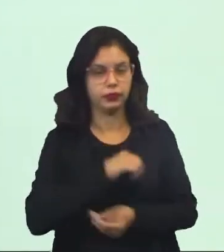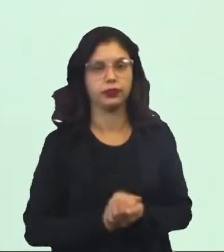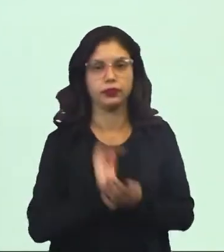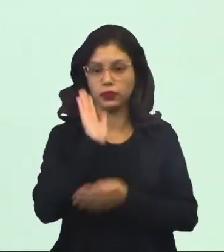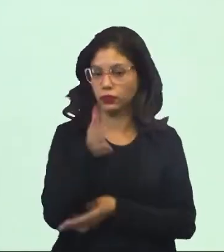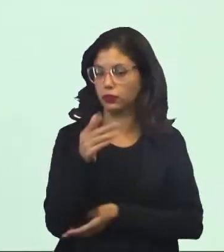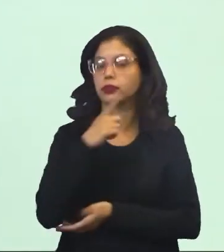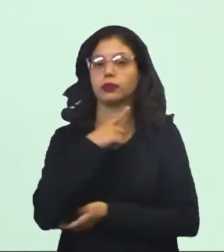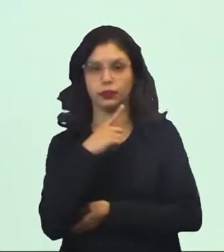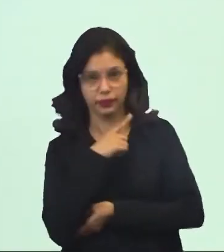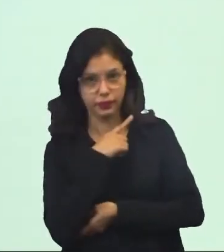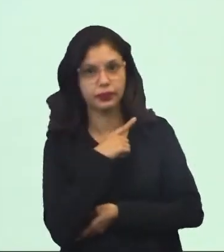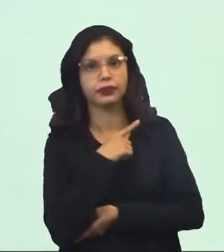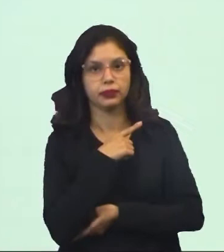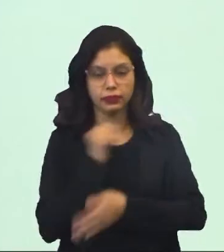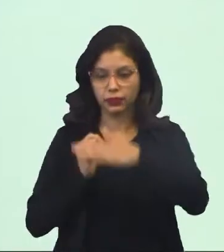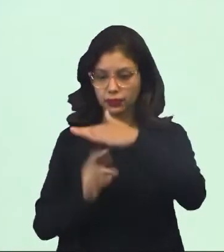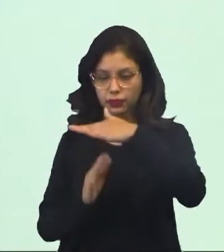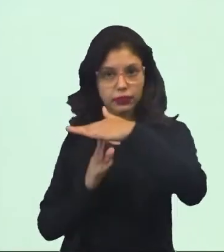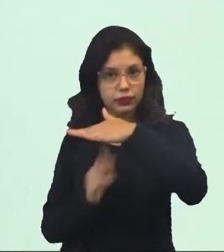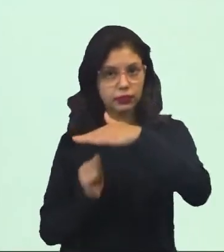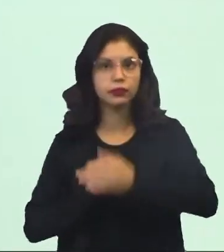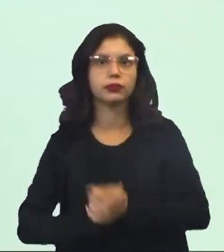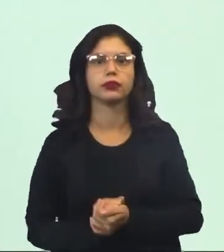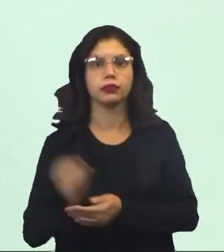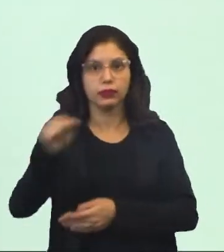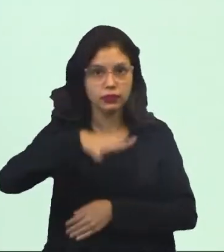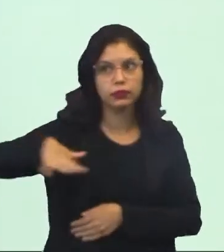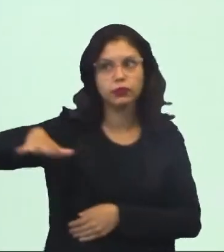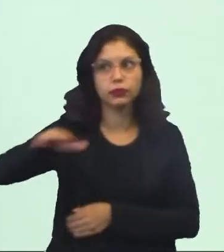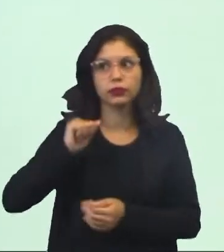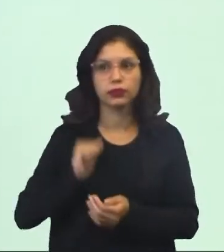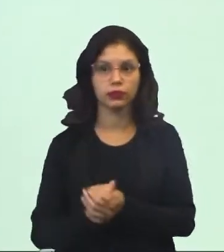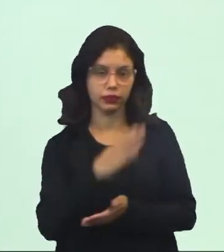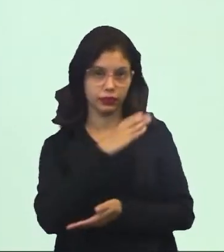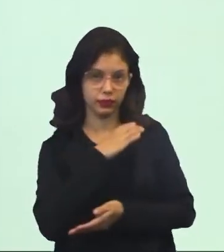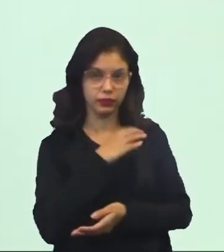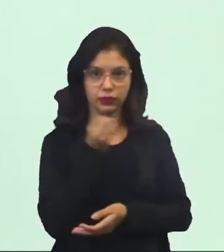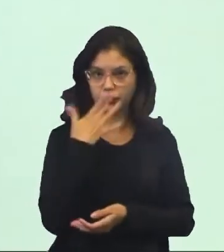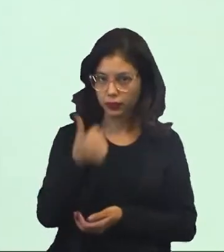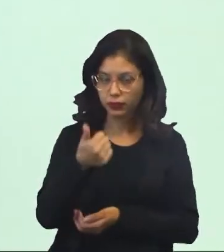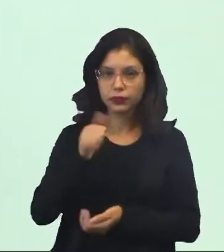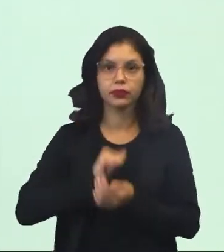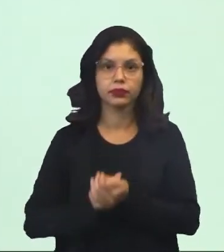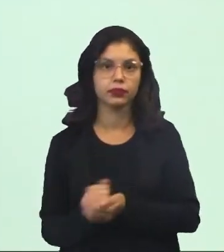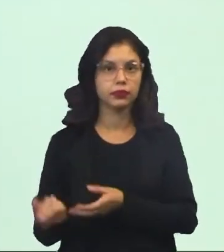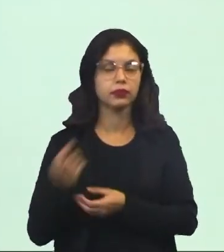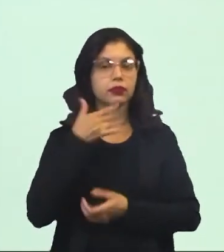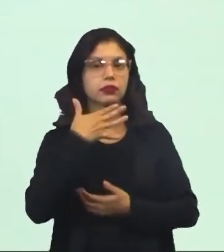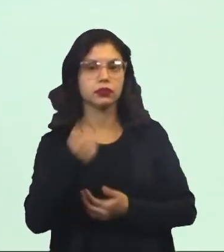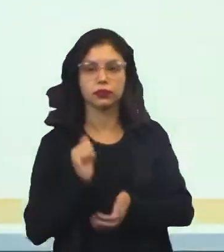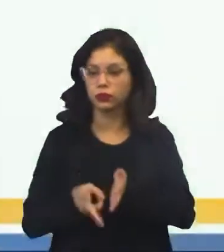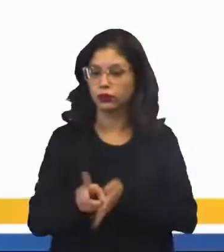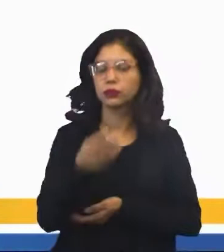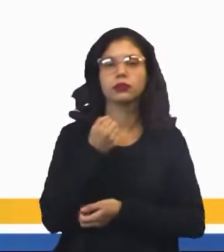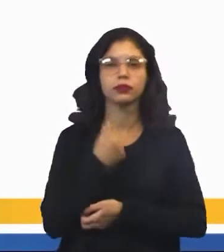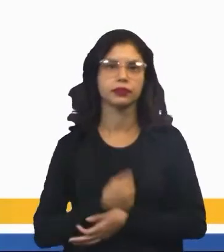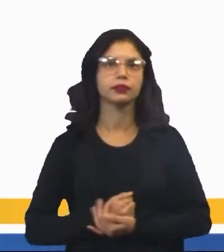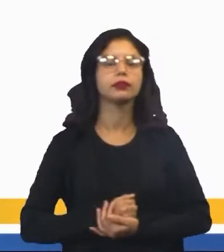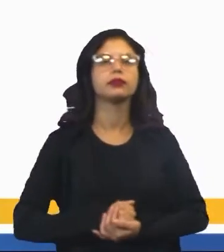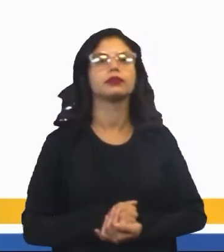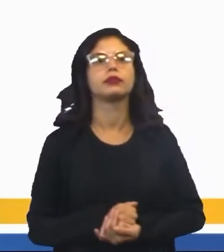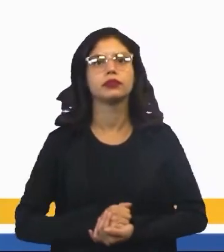já existia essa migração de campo para a cidade. Tudo bem? Vamos continuar então.